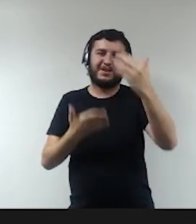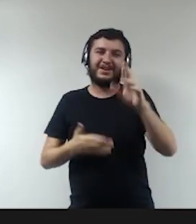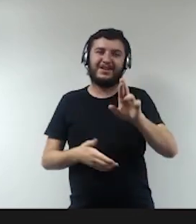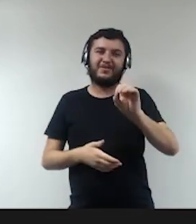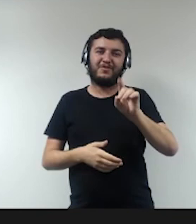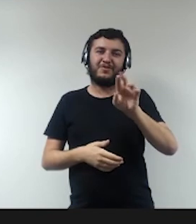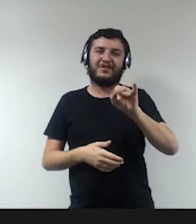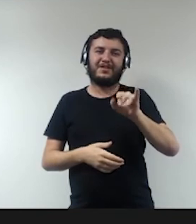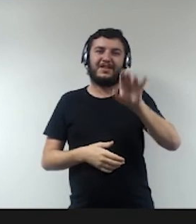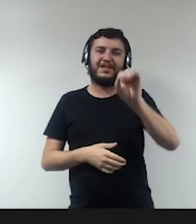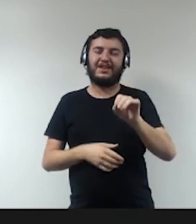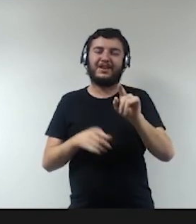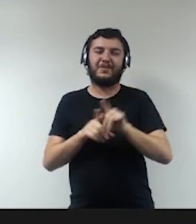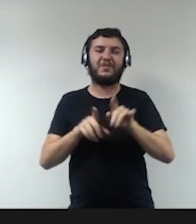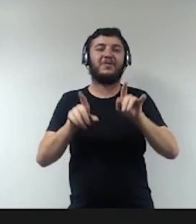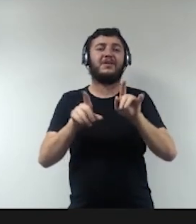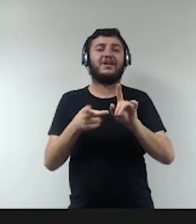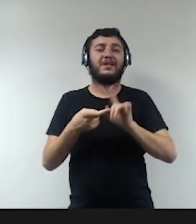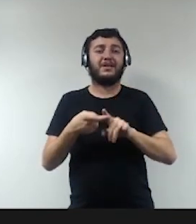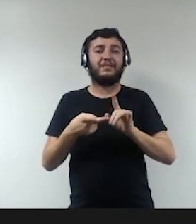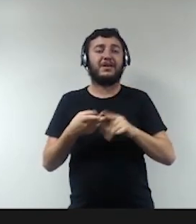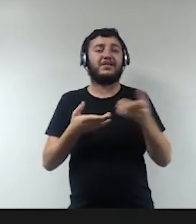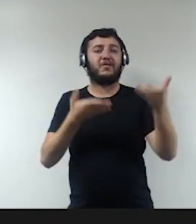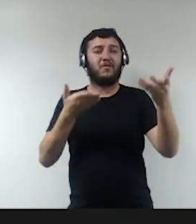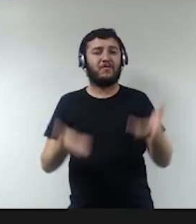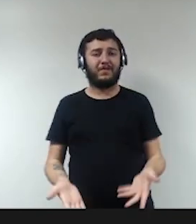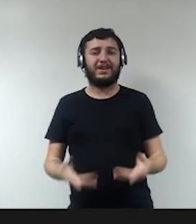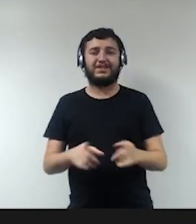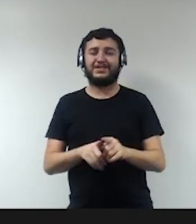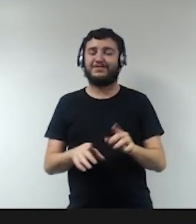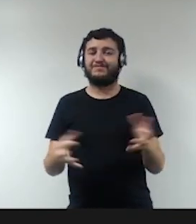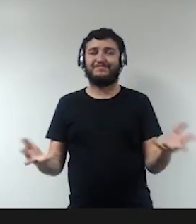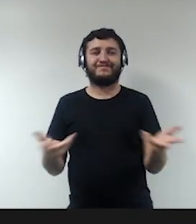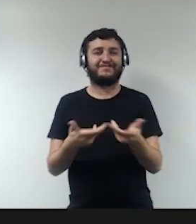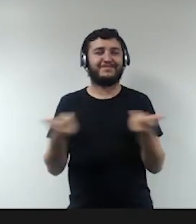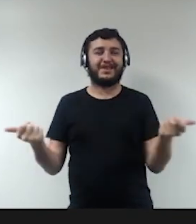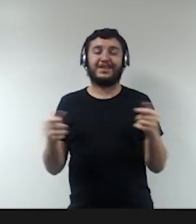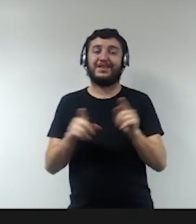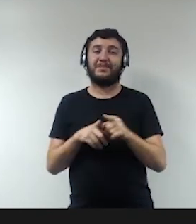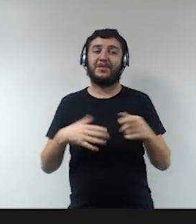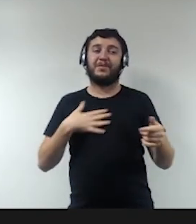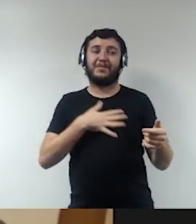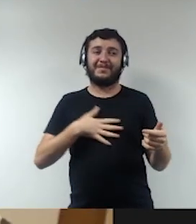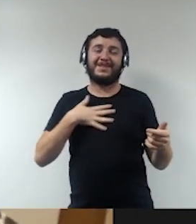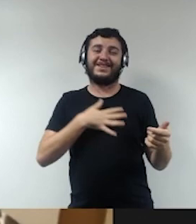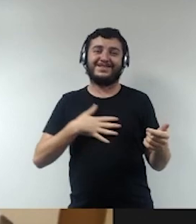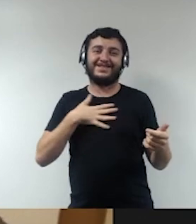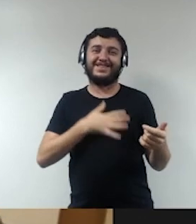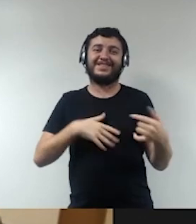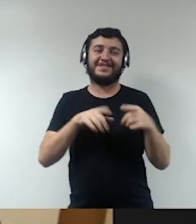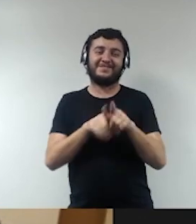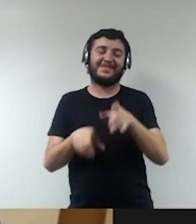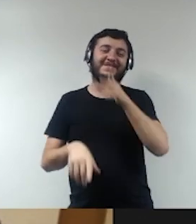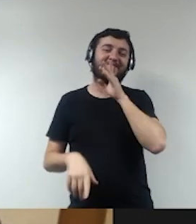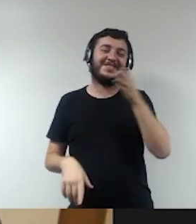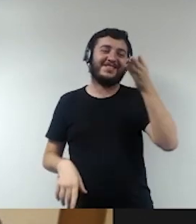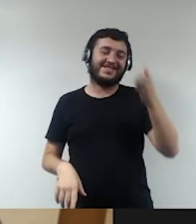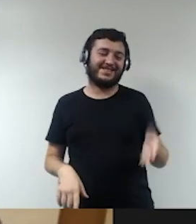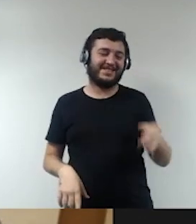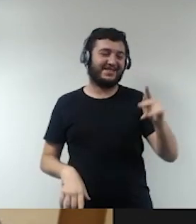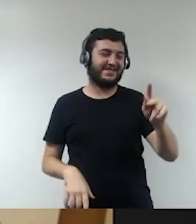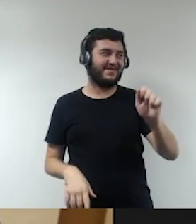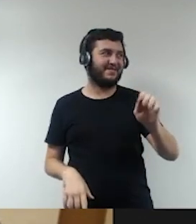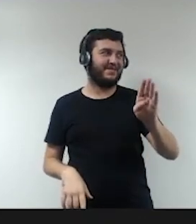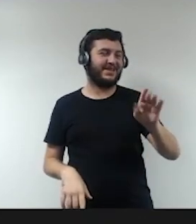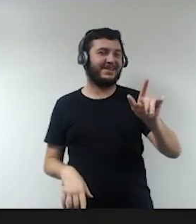gentileza e desse convite tão honroso, né? Foi um prazer conhecer o Pablo e